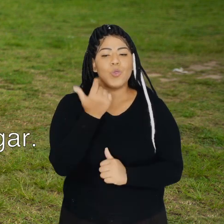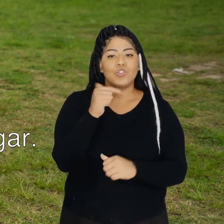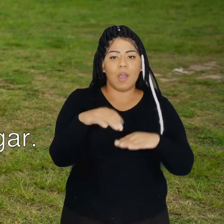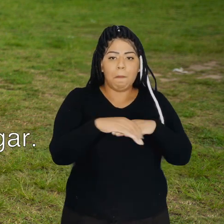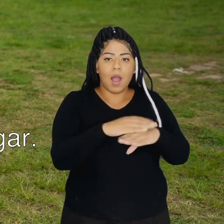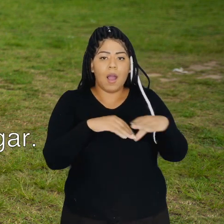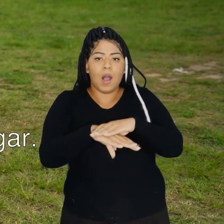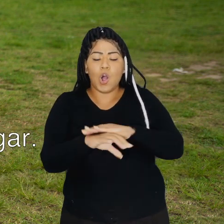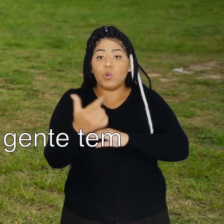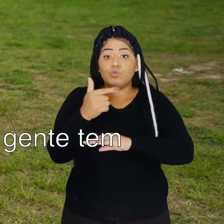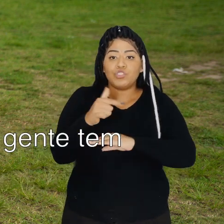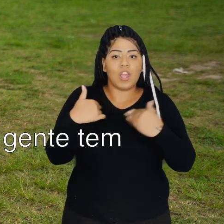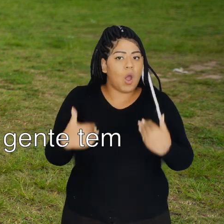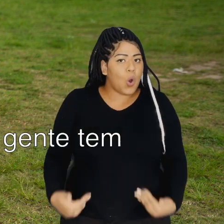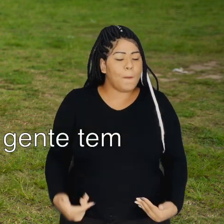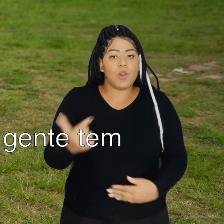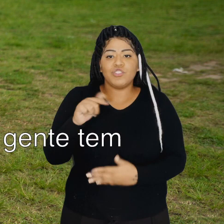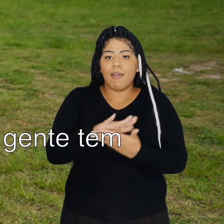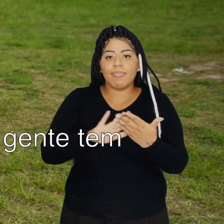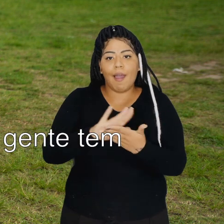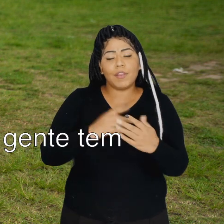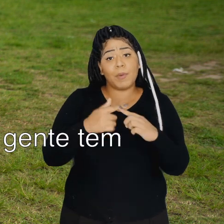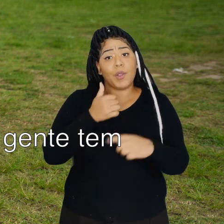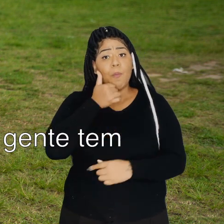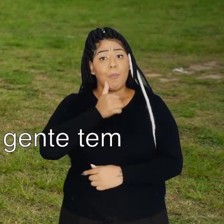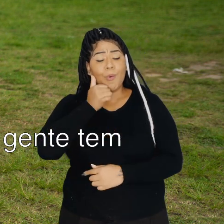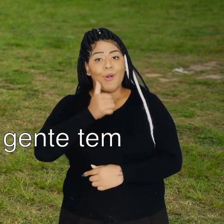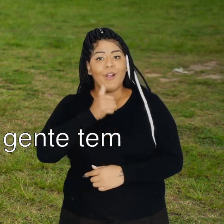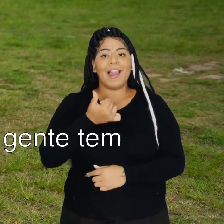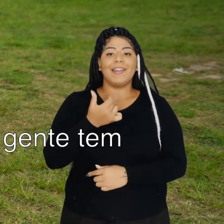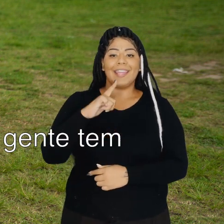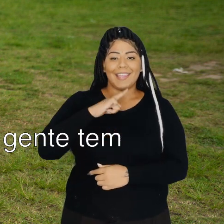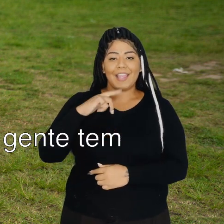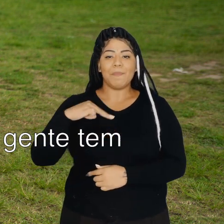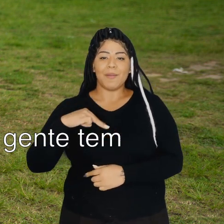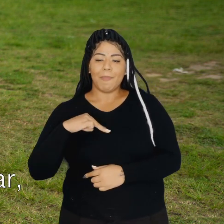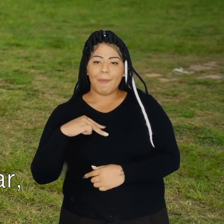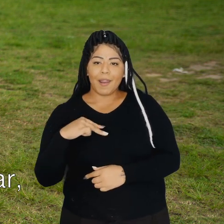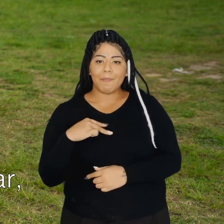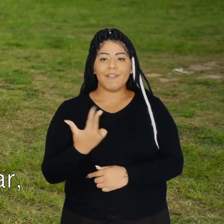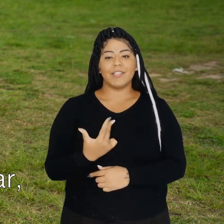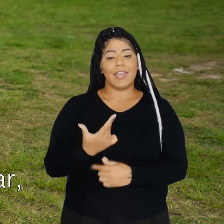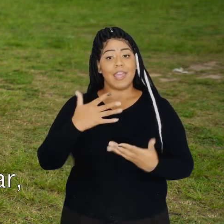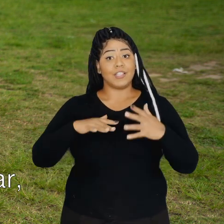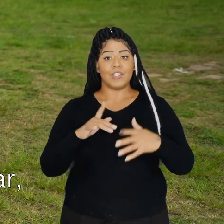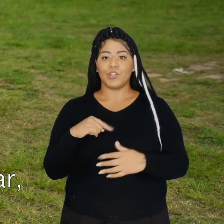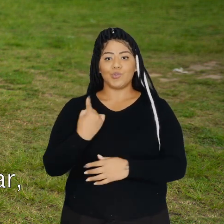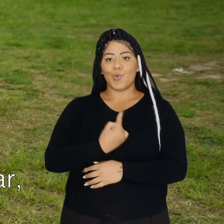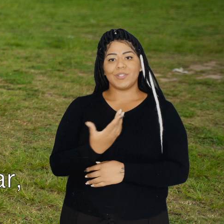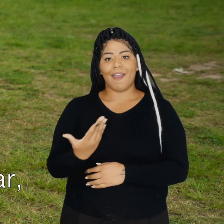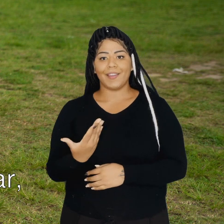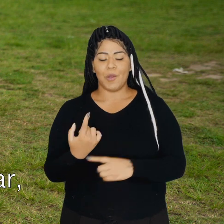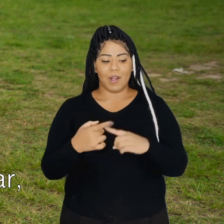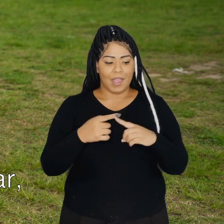tinha nem lugar para jogar. Porque a gente, como é meninas, a gente tem aquela privacidade, assim, que a gente não consegue, né? Achar um